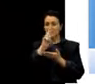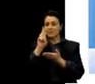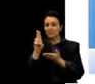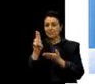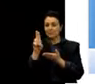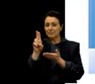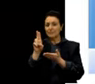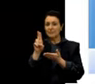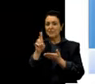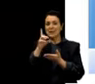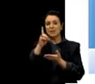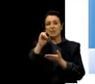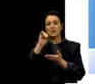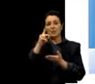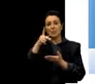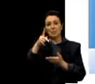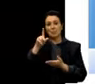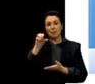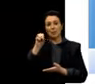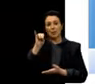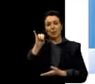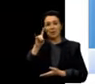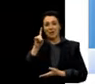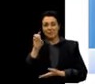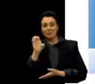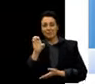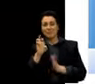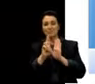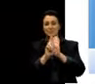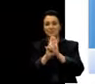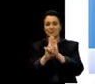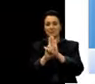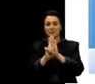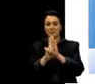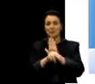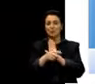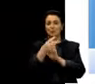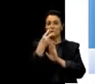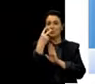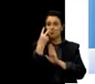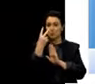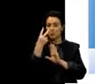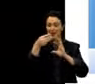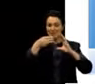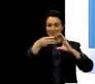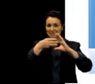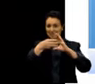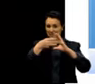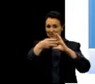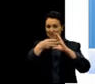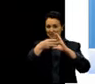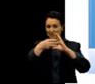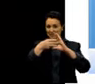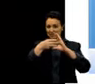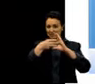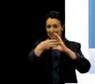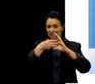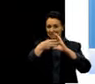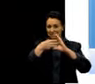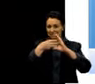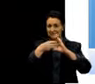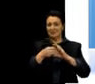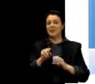inicial diploide, também representada pela letra e número 2N, é chamada